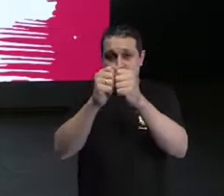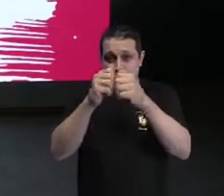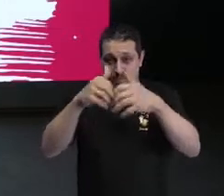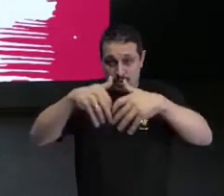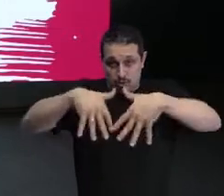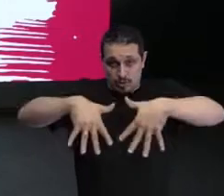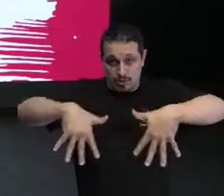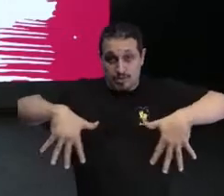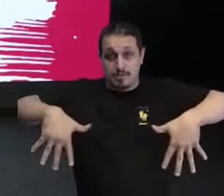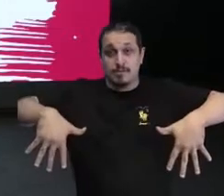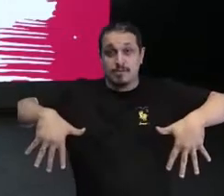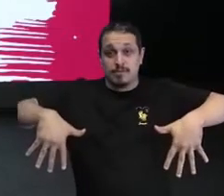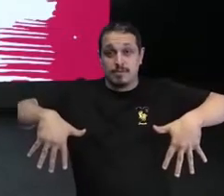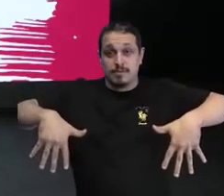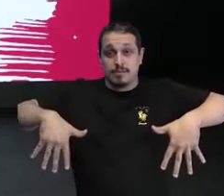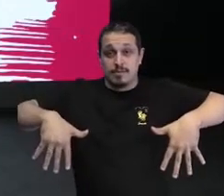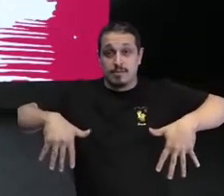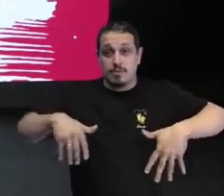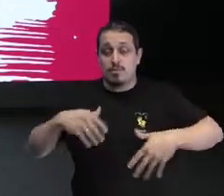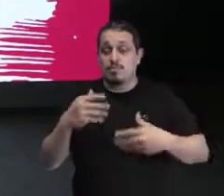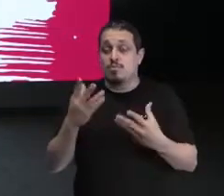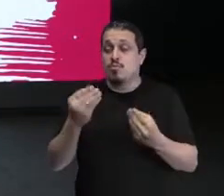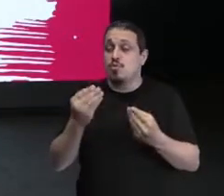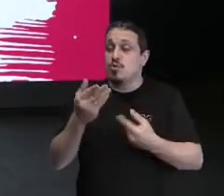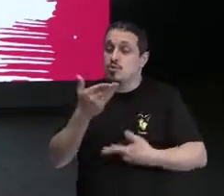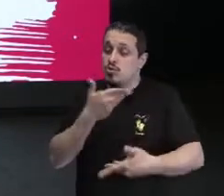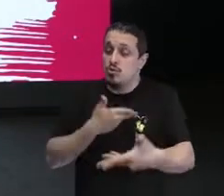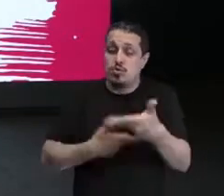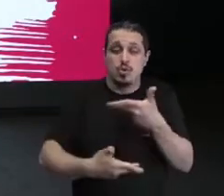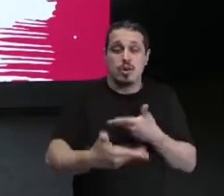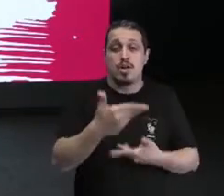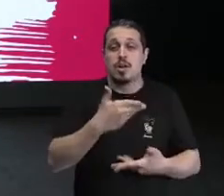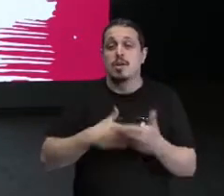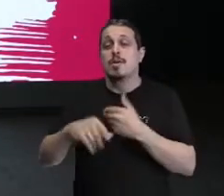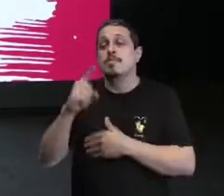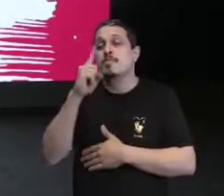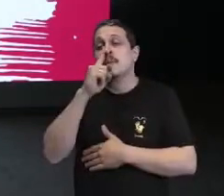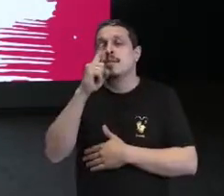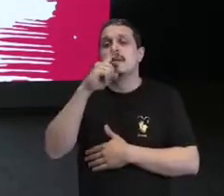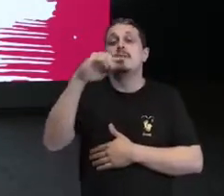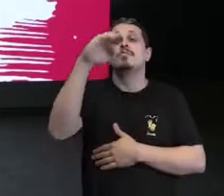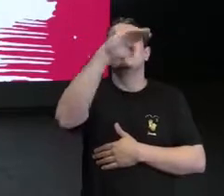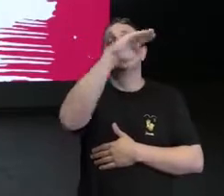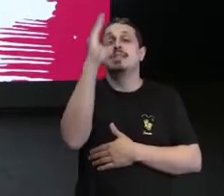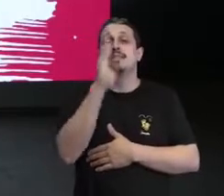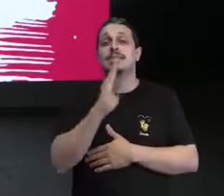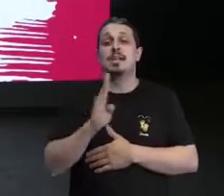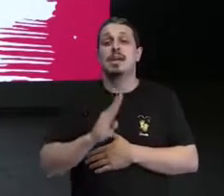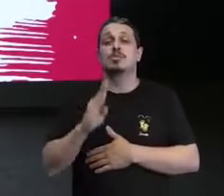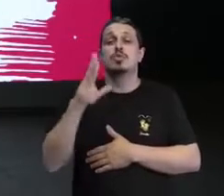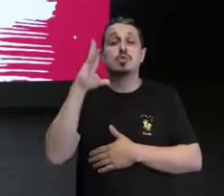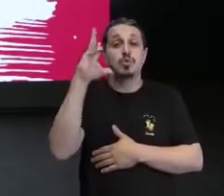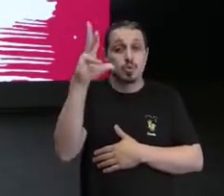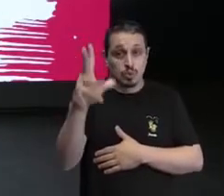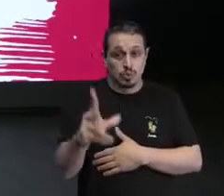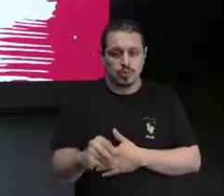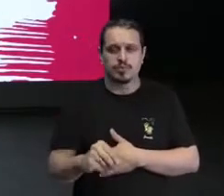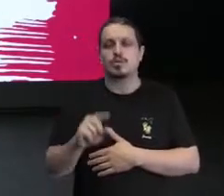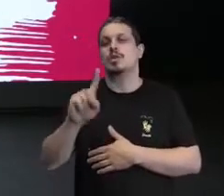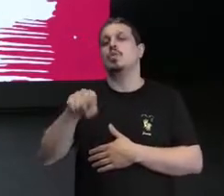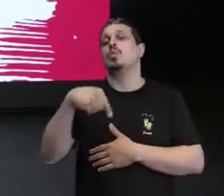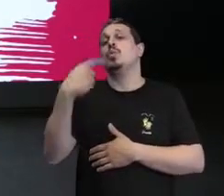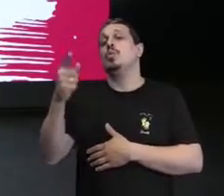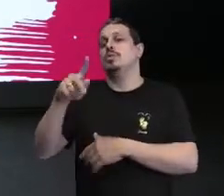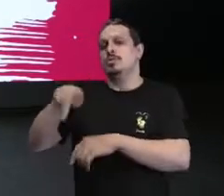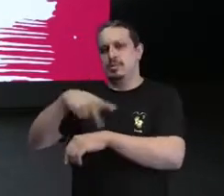recebendo e tendo trocas com muitas mães do Brasil inteiro e de fora do Brasil também. E aí o que eu